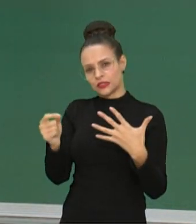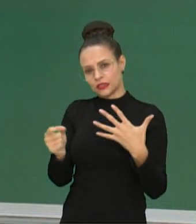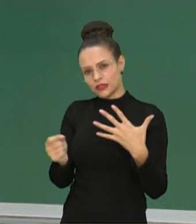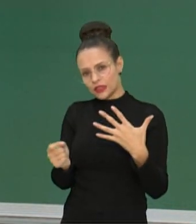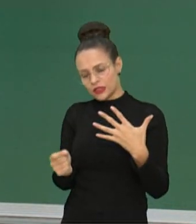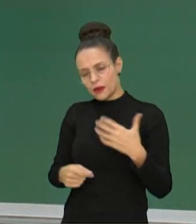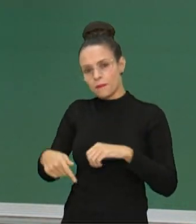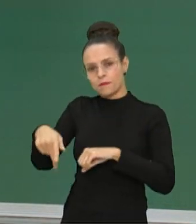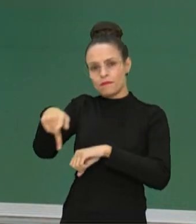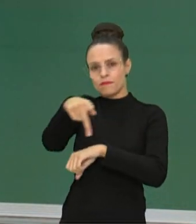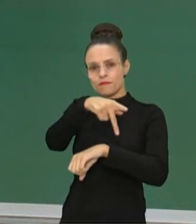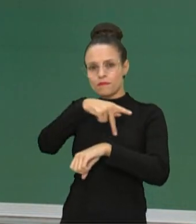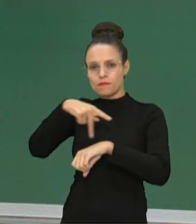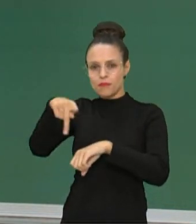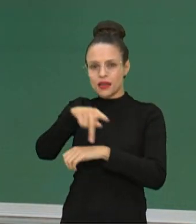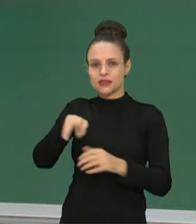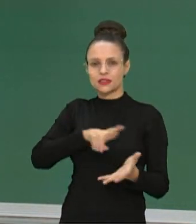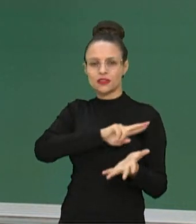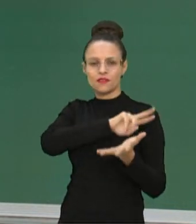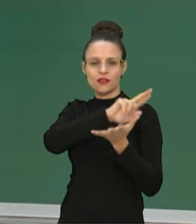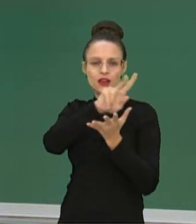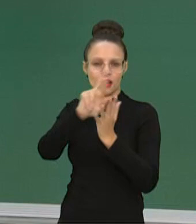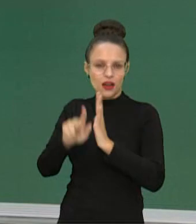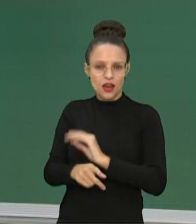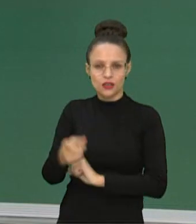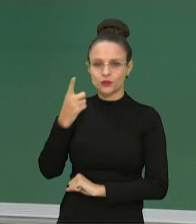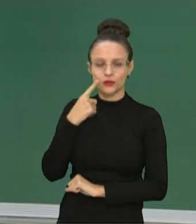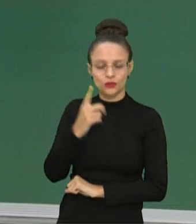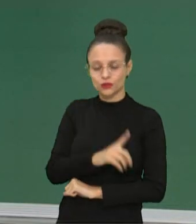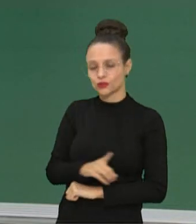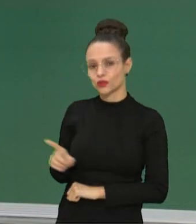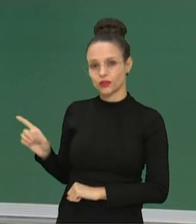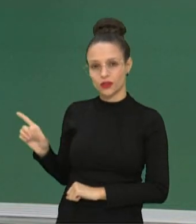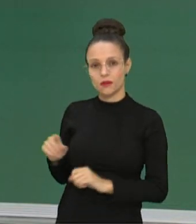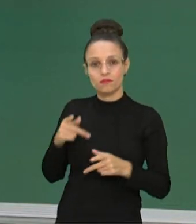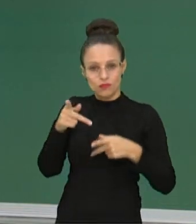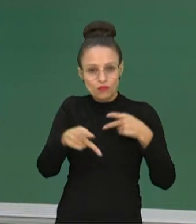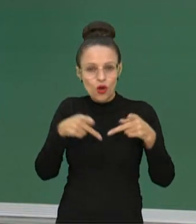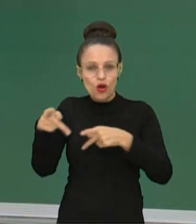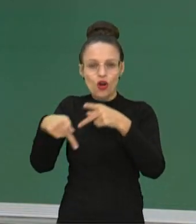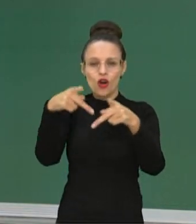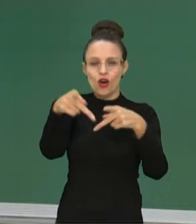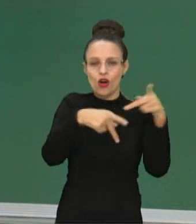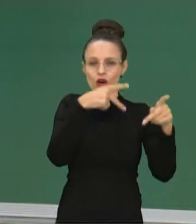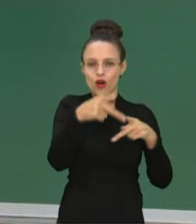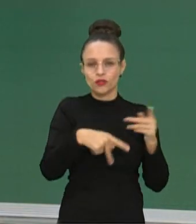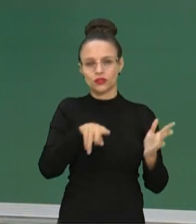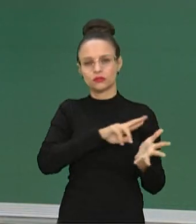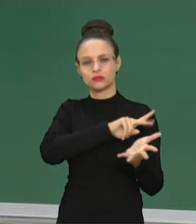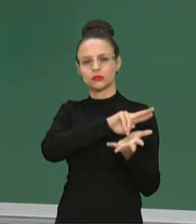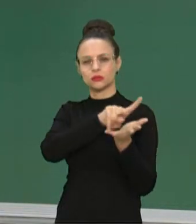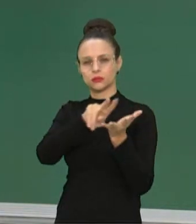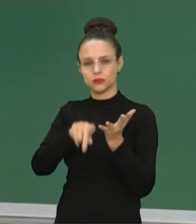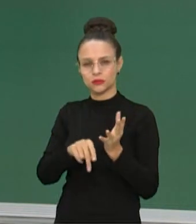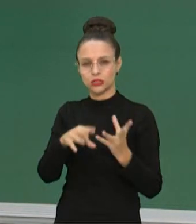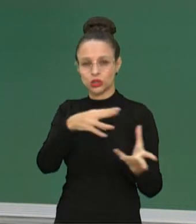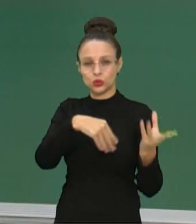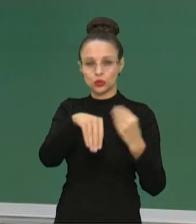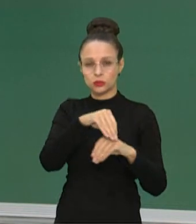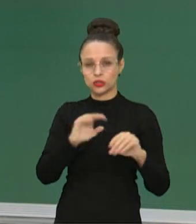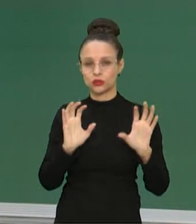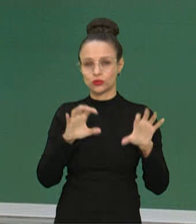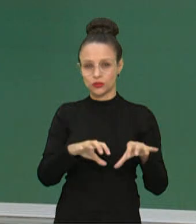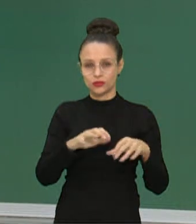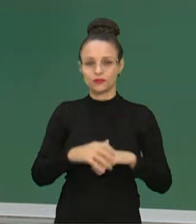albaneses, muçulmanos, que daí tem sérvios e croatas, húngaros, entre outros.